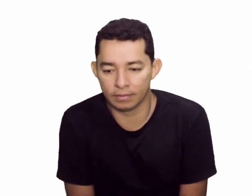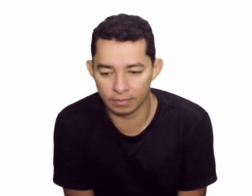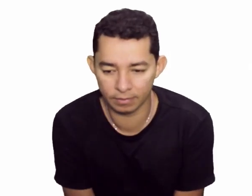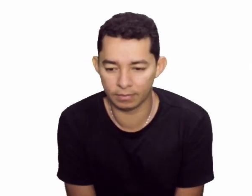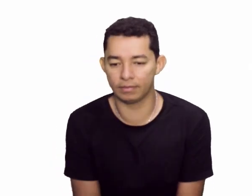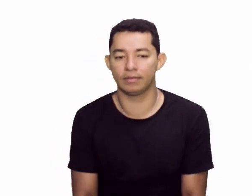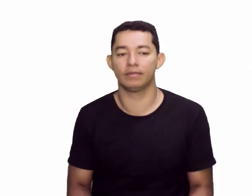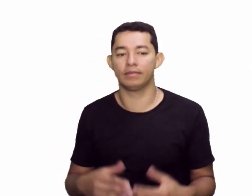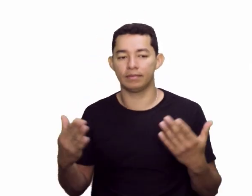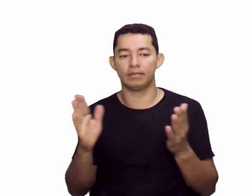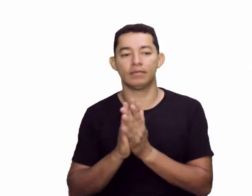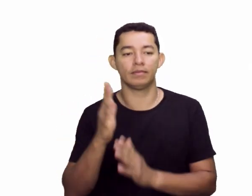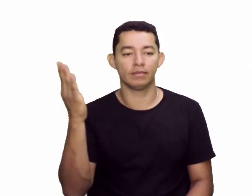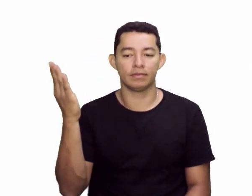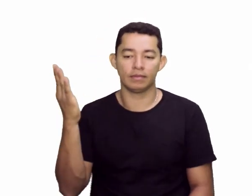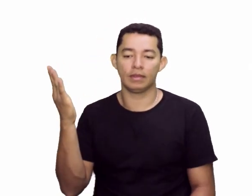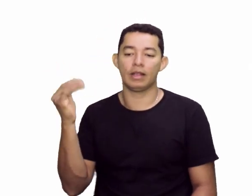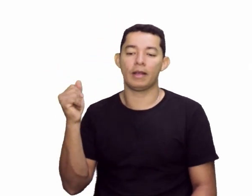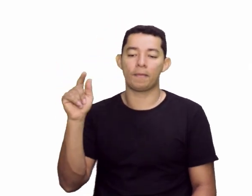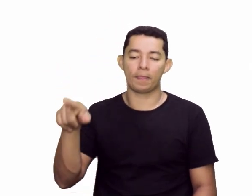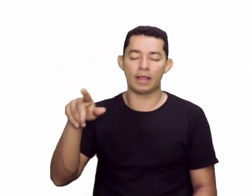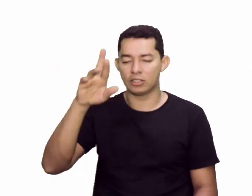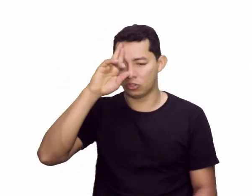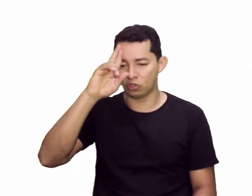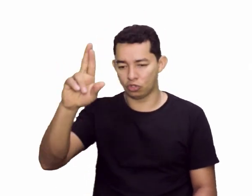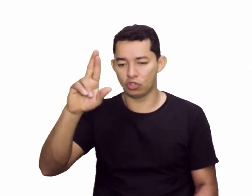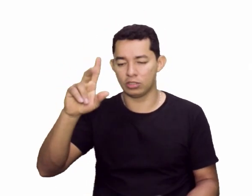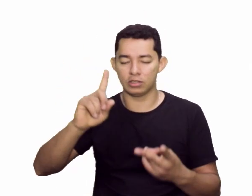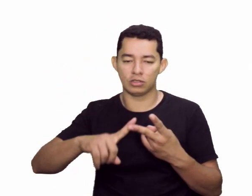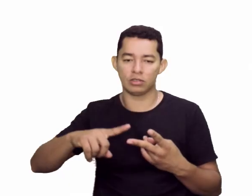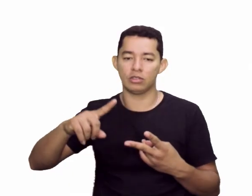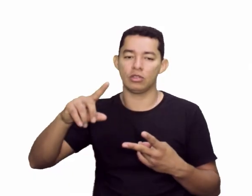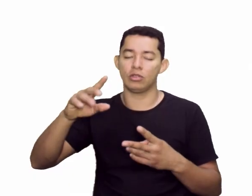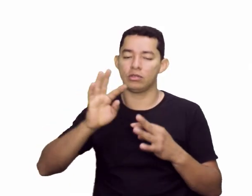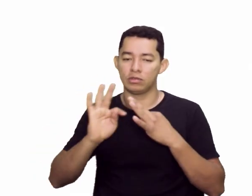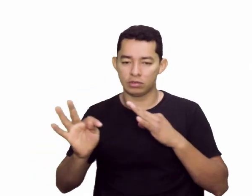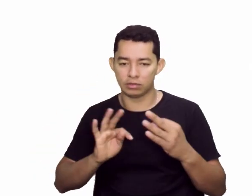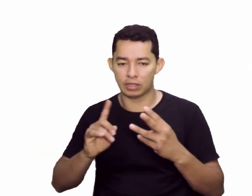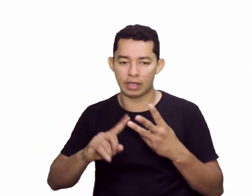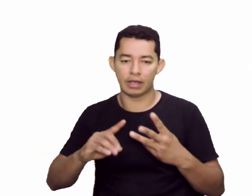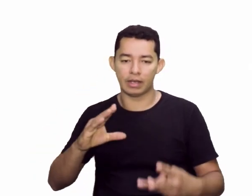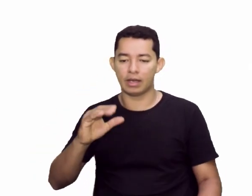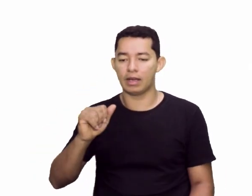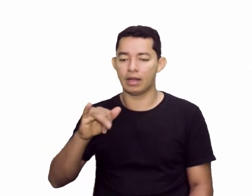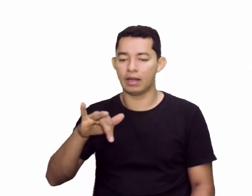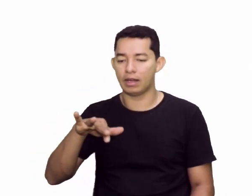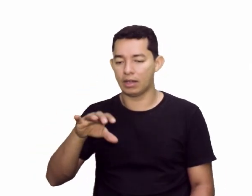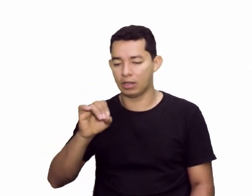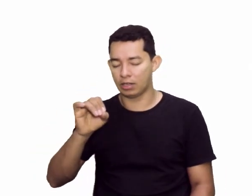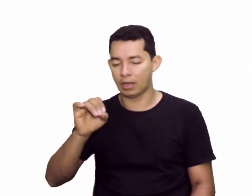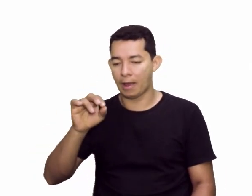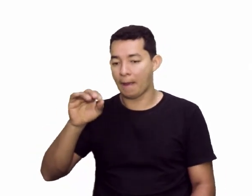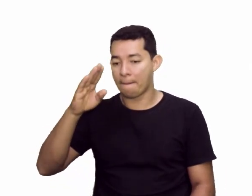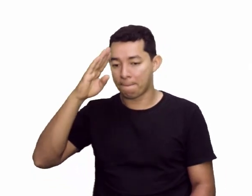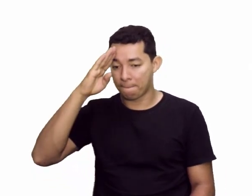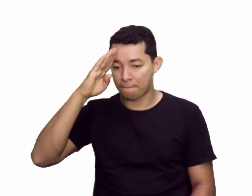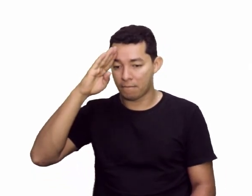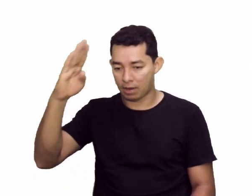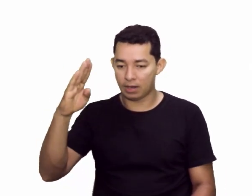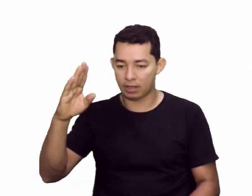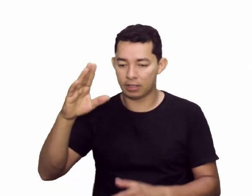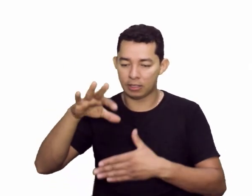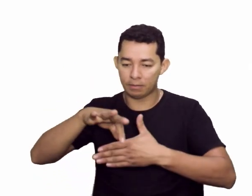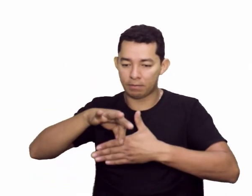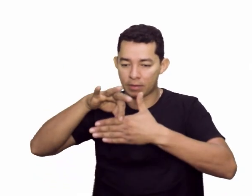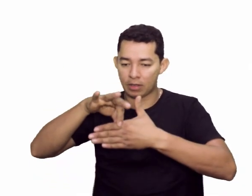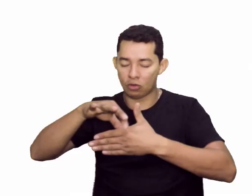Então, sobre ele foi diretor, dramaturgo, técnico carioca, principal liderança do Teatro de Arena de São